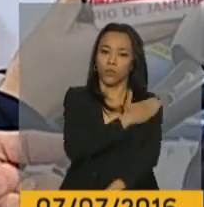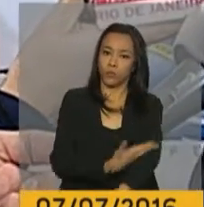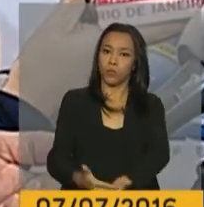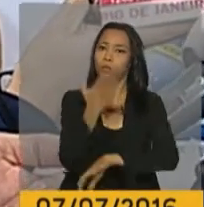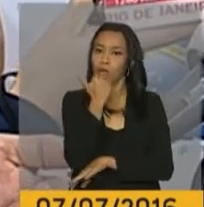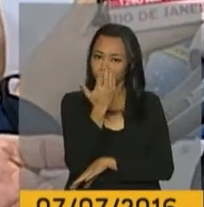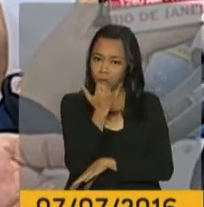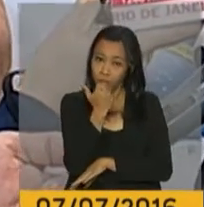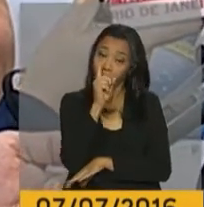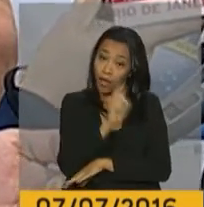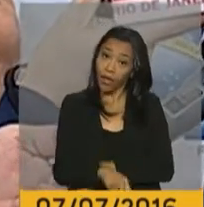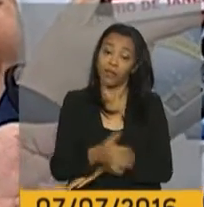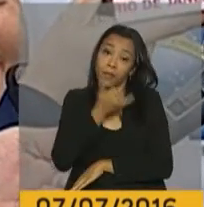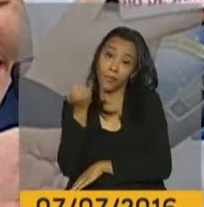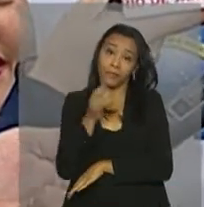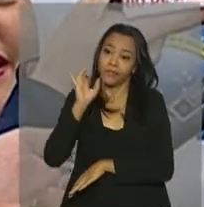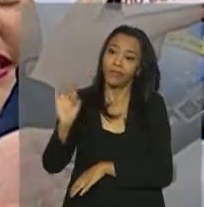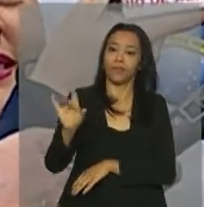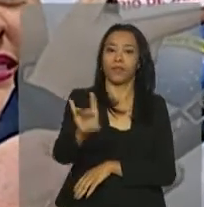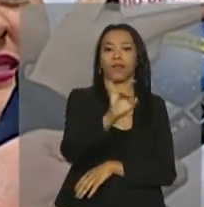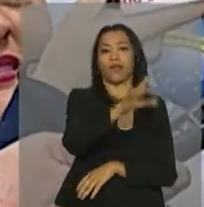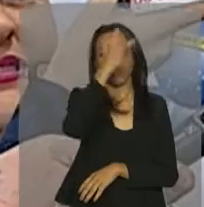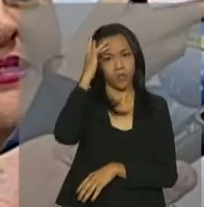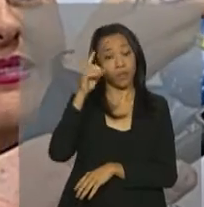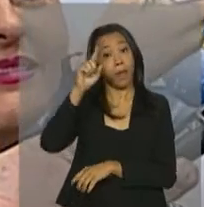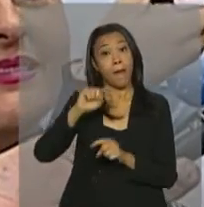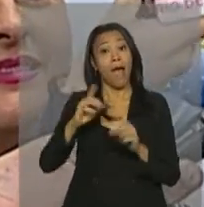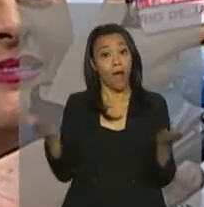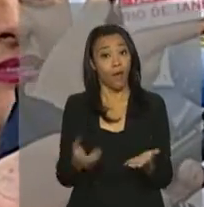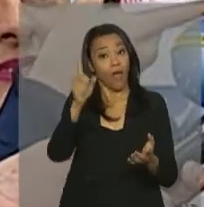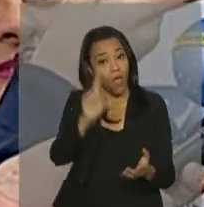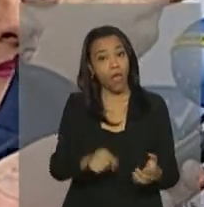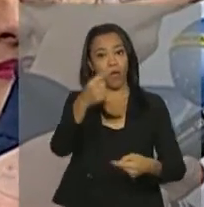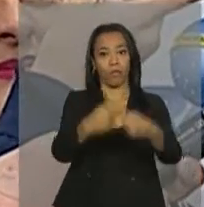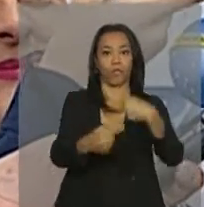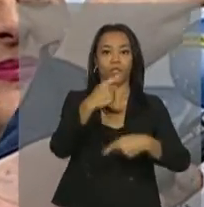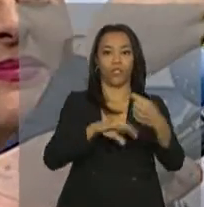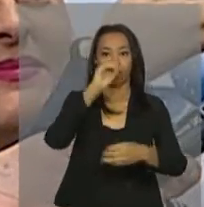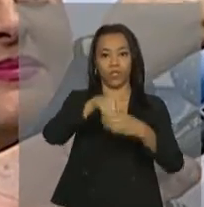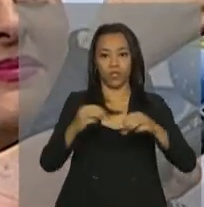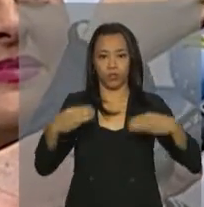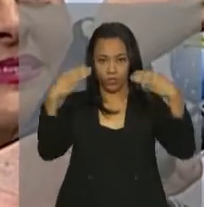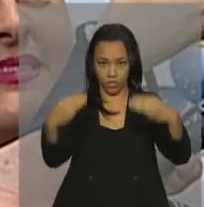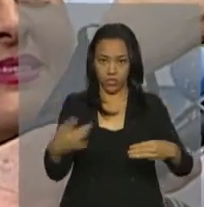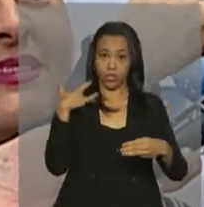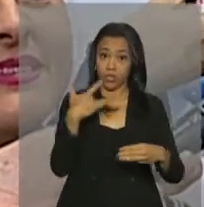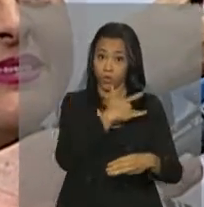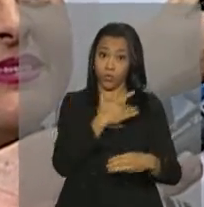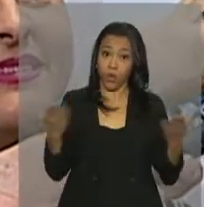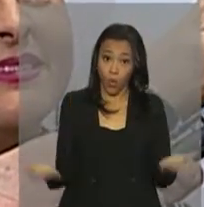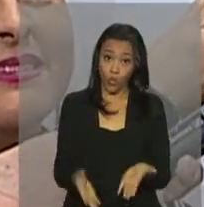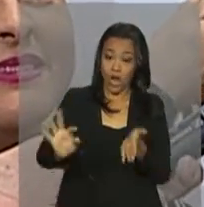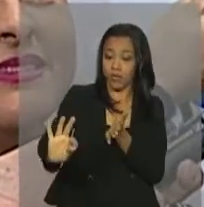individual de cada pessoa mas como política do ministério da saúde a portaria que assinamos determina que